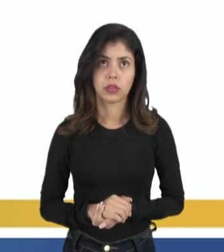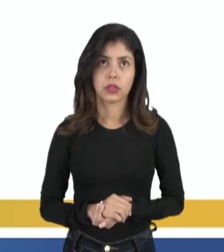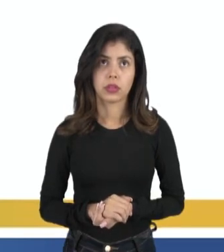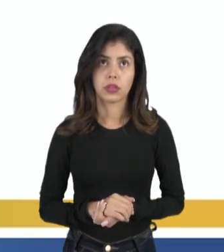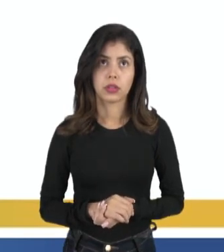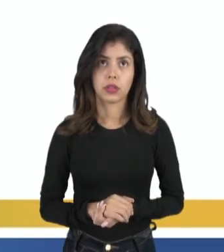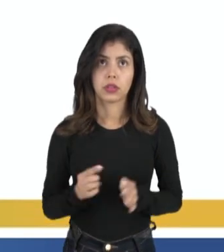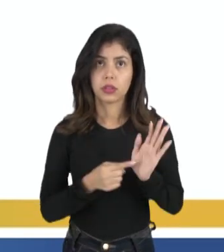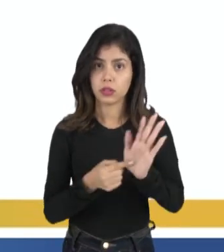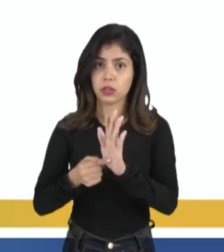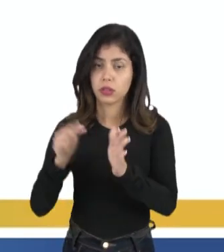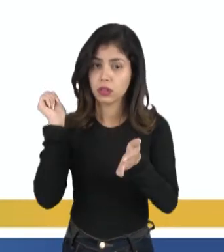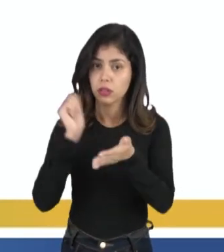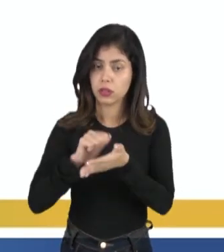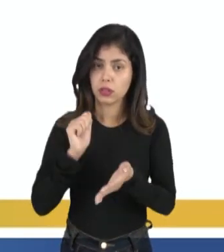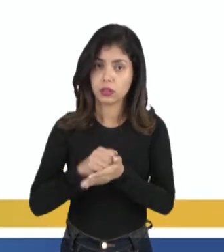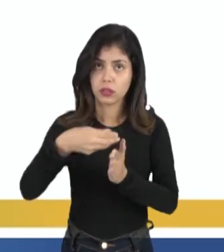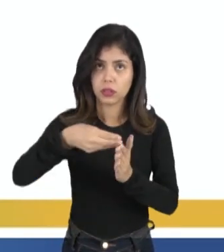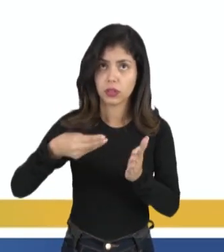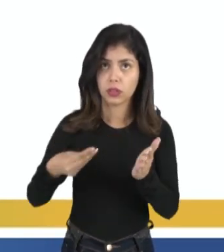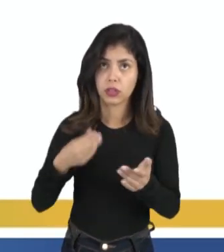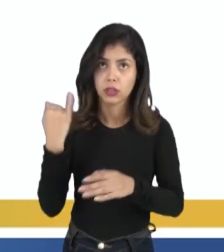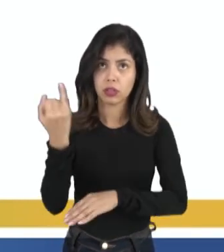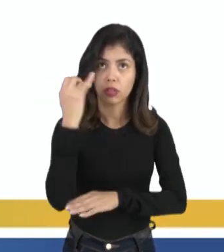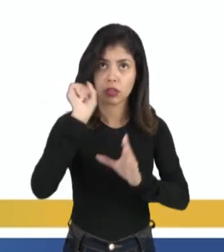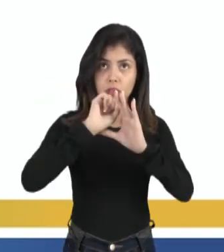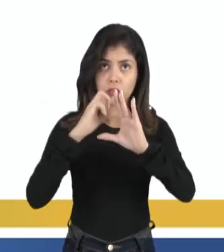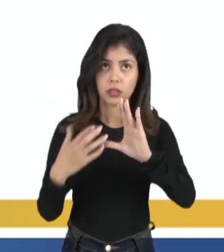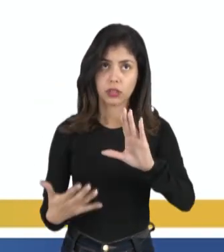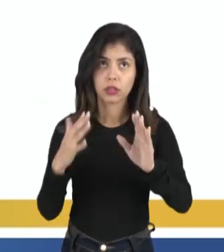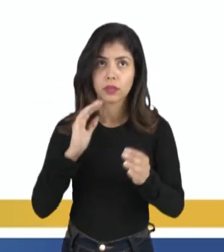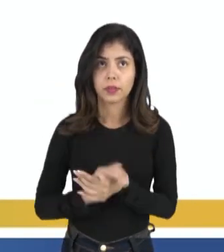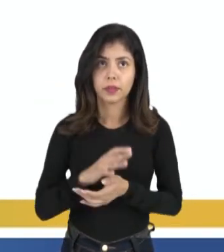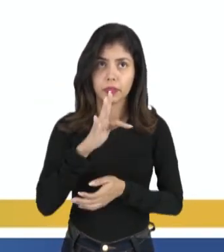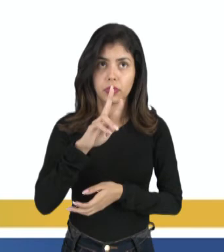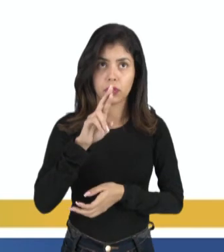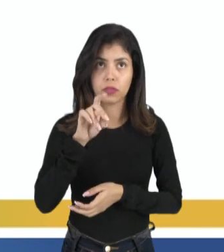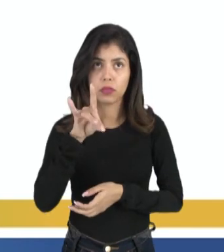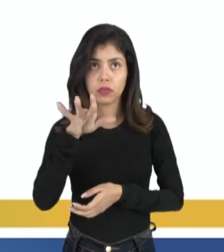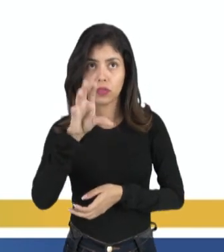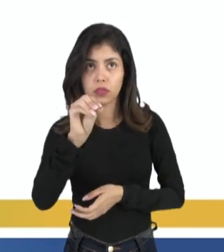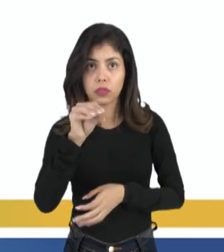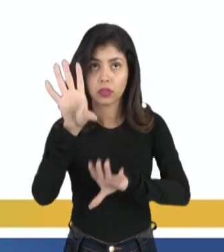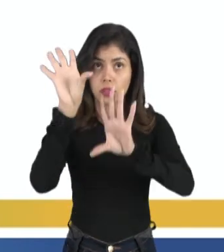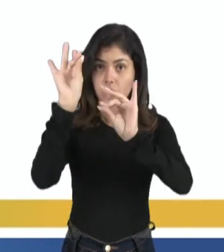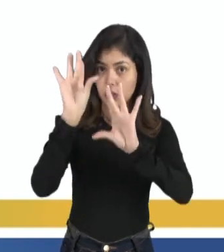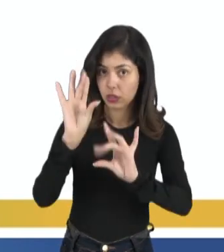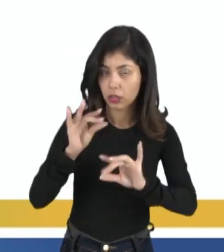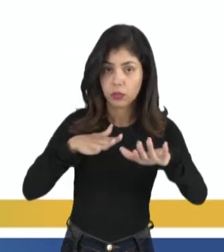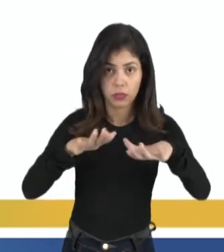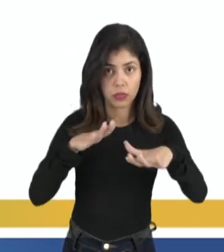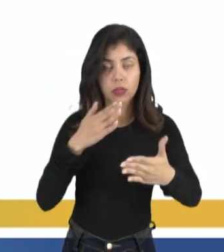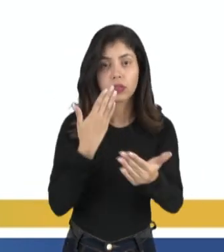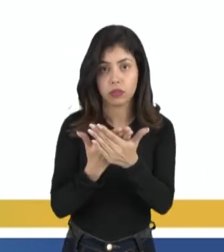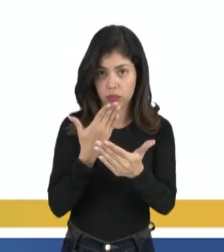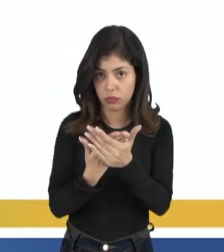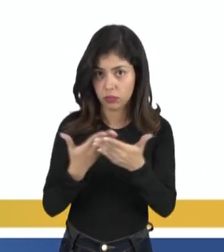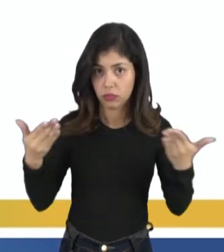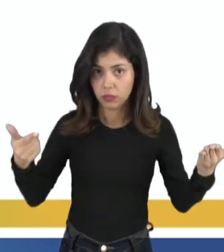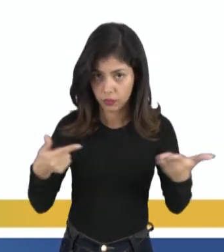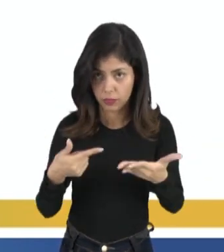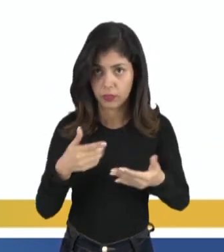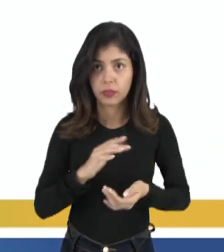eu disse três destaque em seu caderno as principais características de cada movimento que a gente